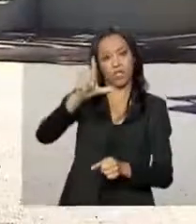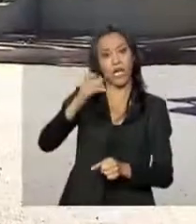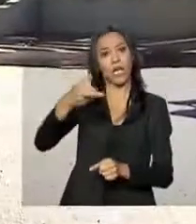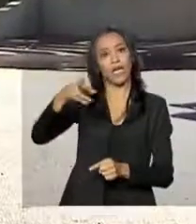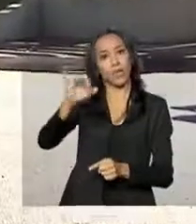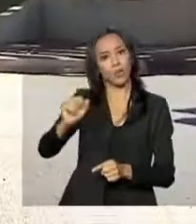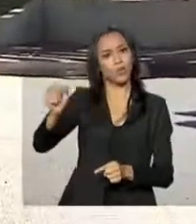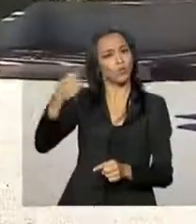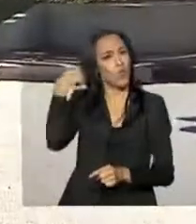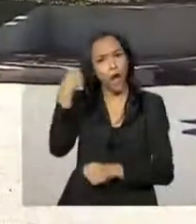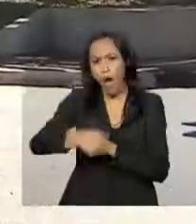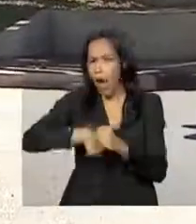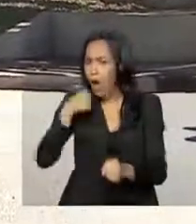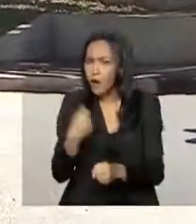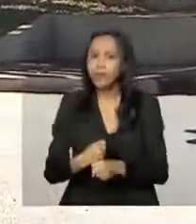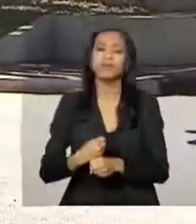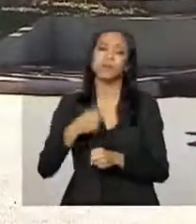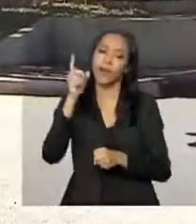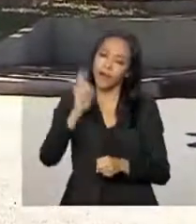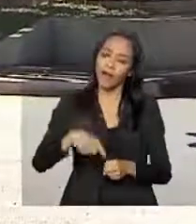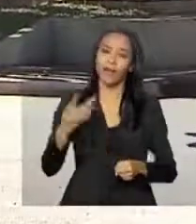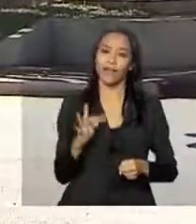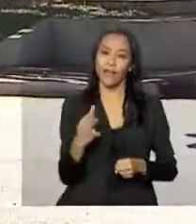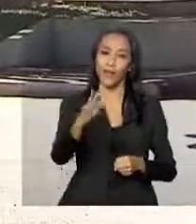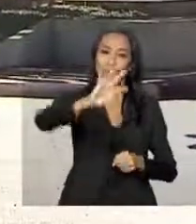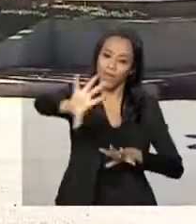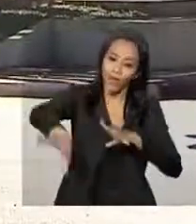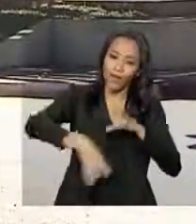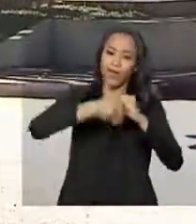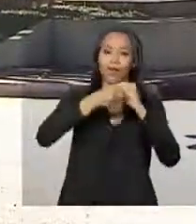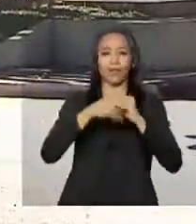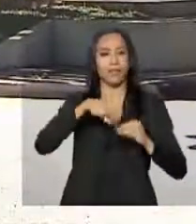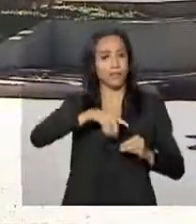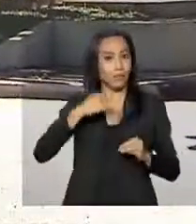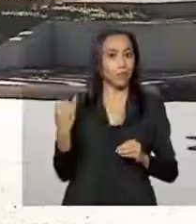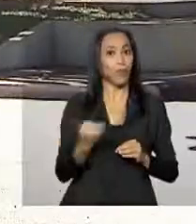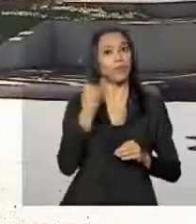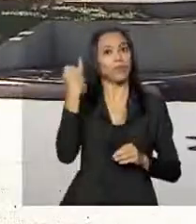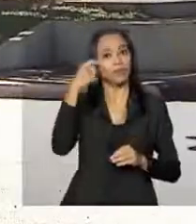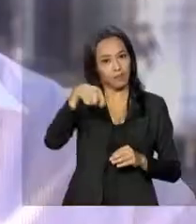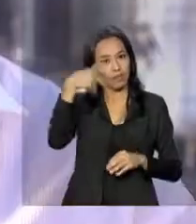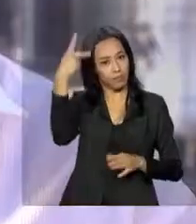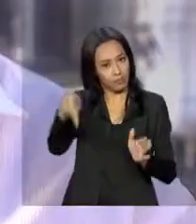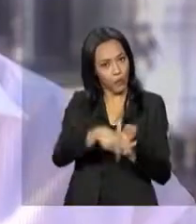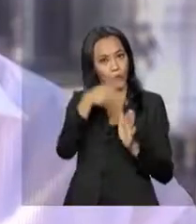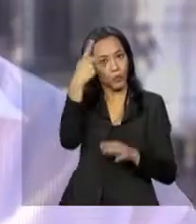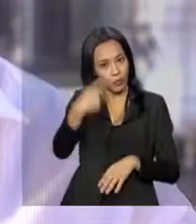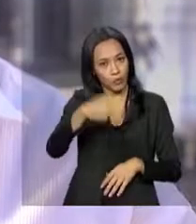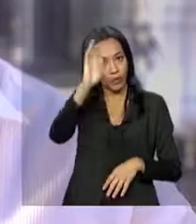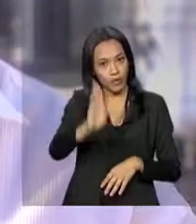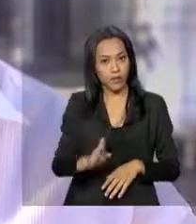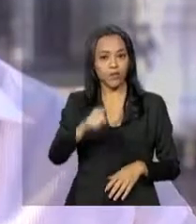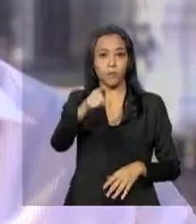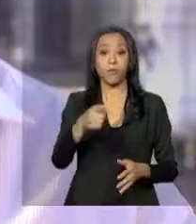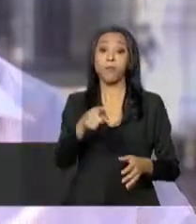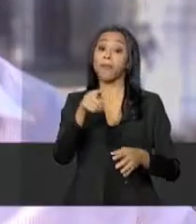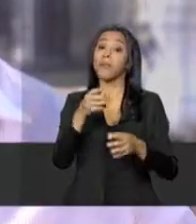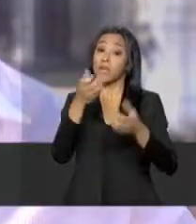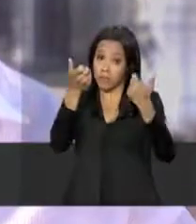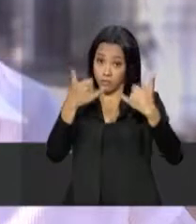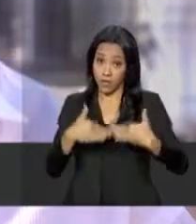todos os anos. É a tecnologia agregando valor a este importante produto brasileiro. Com o advento do